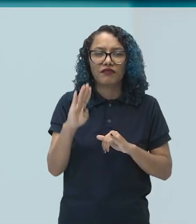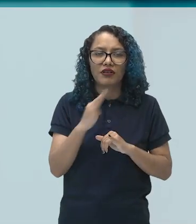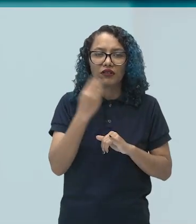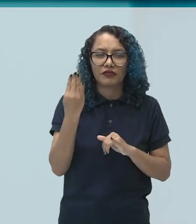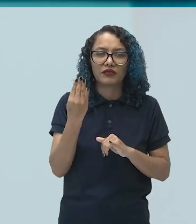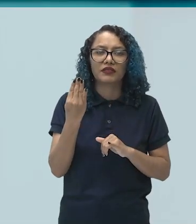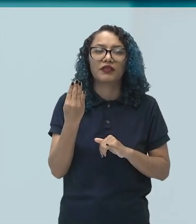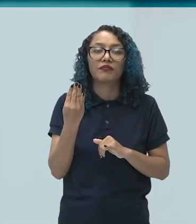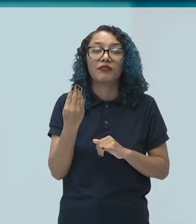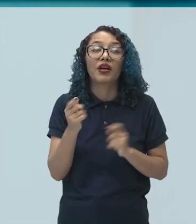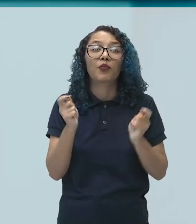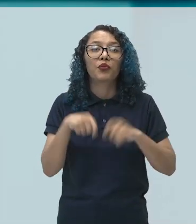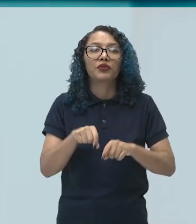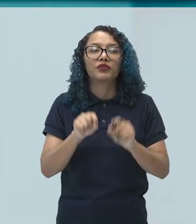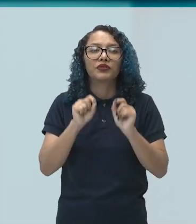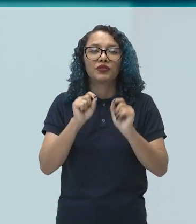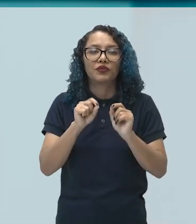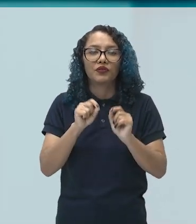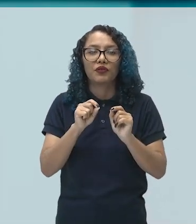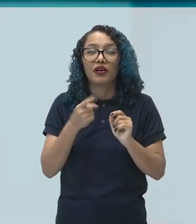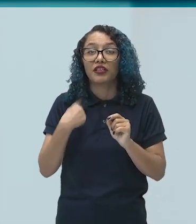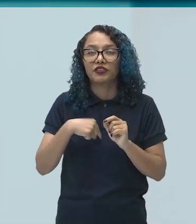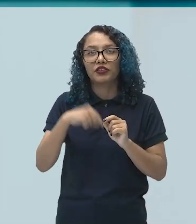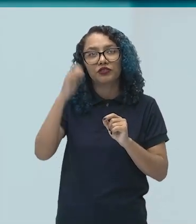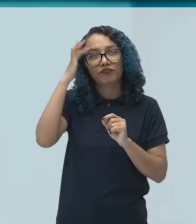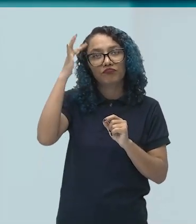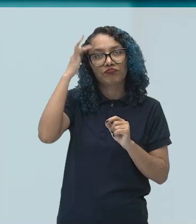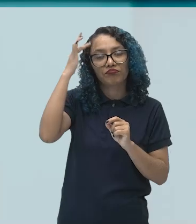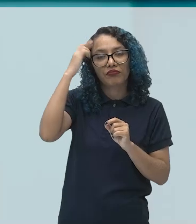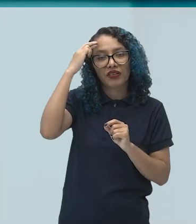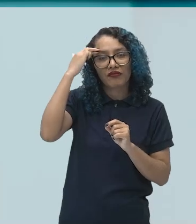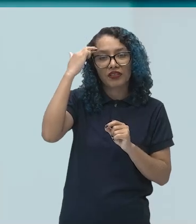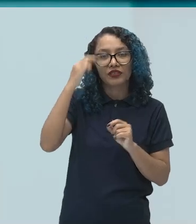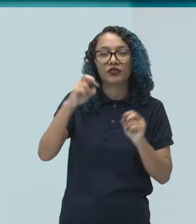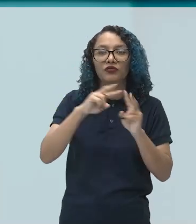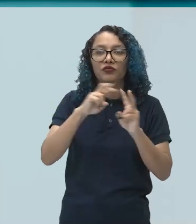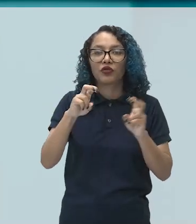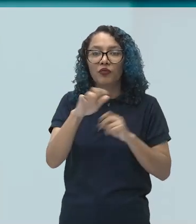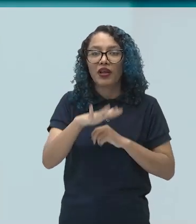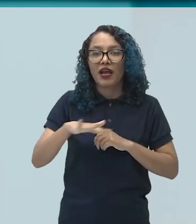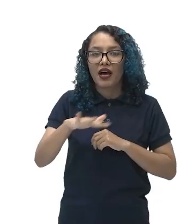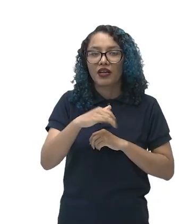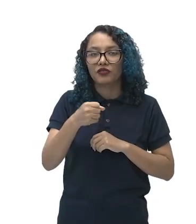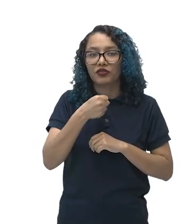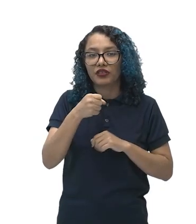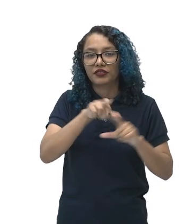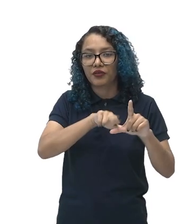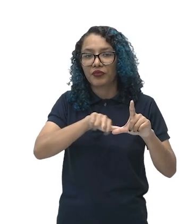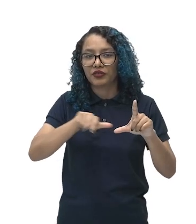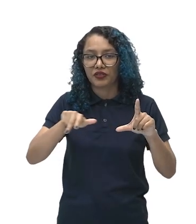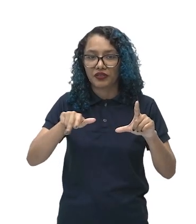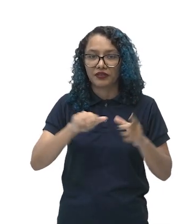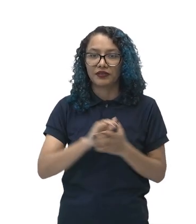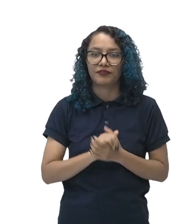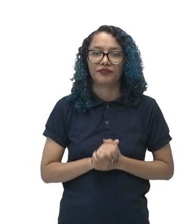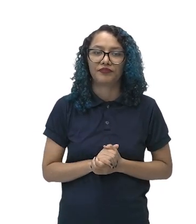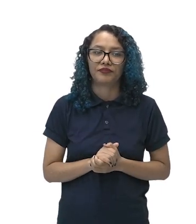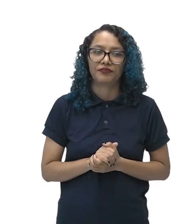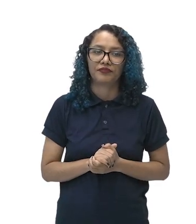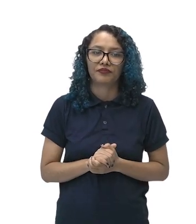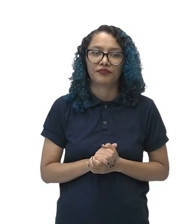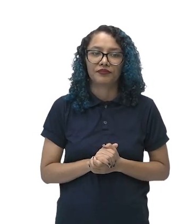nós justamente o raciocínio a respeito do campo jornalístico midiático. Vamos avançar, por favor? Então,